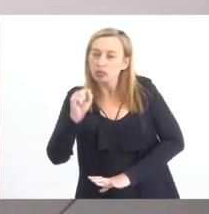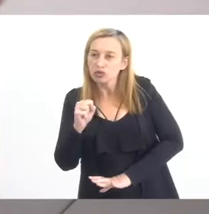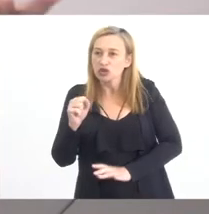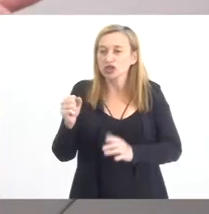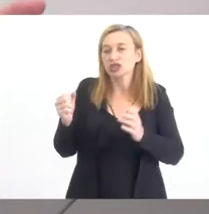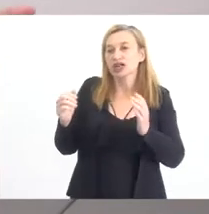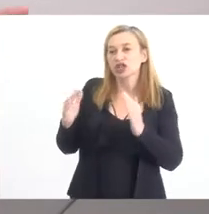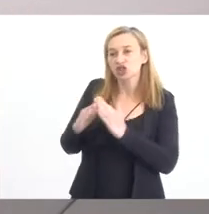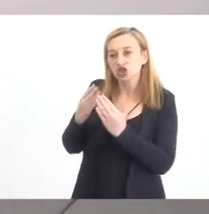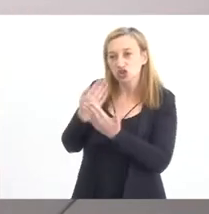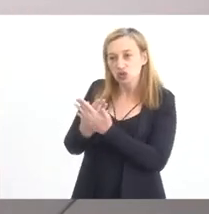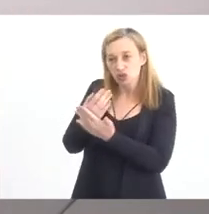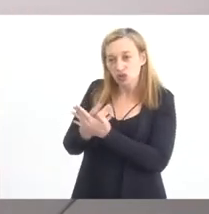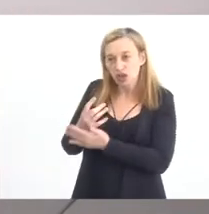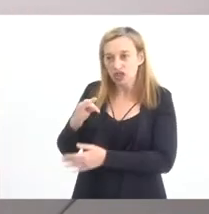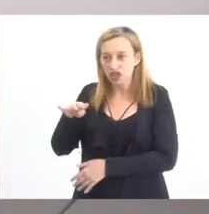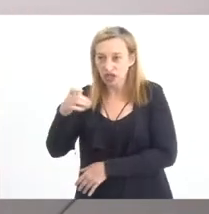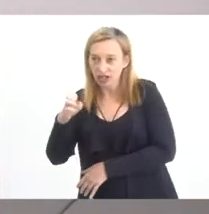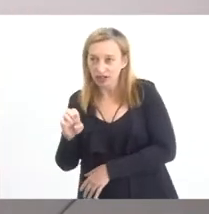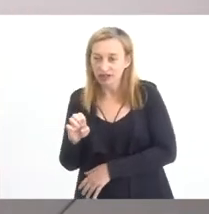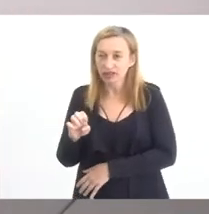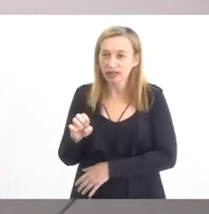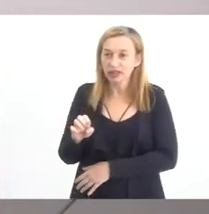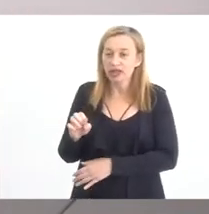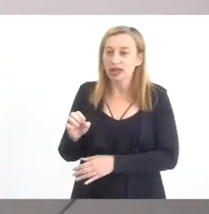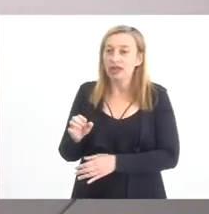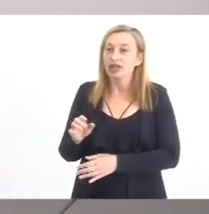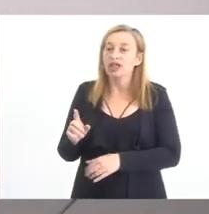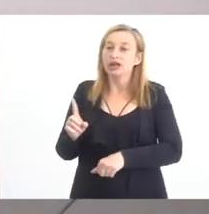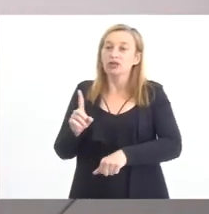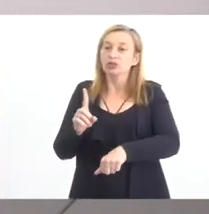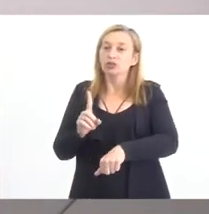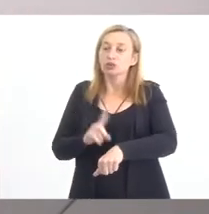de forma provisória até um campus